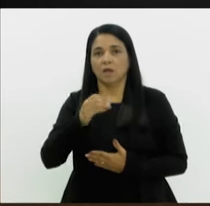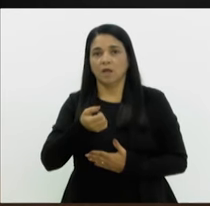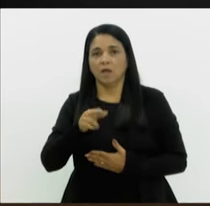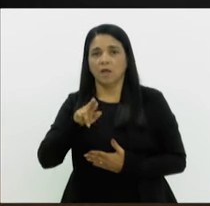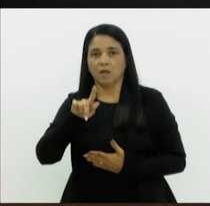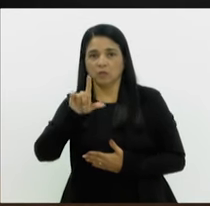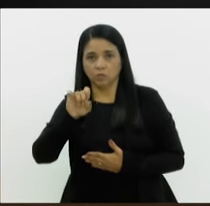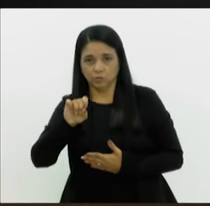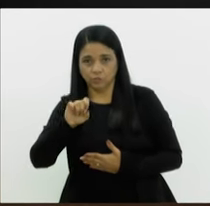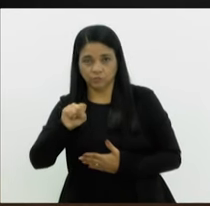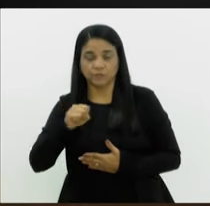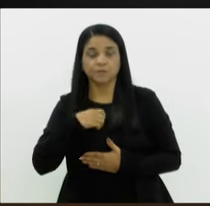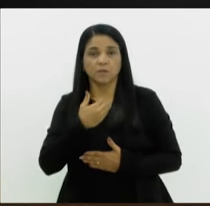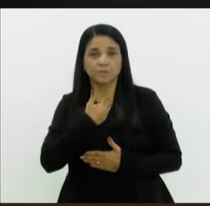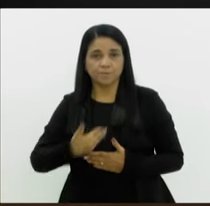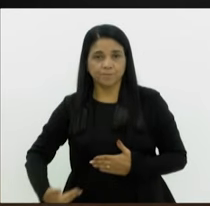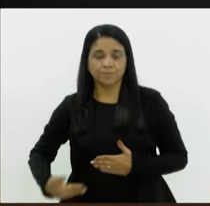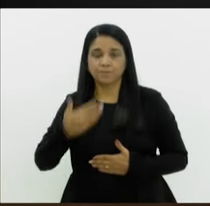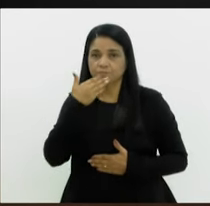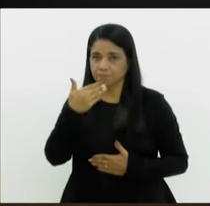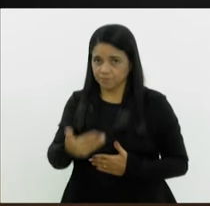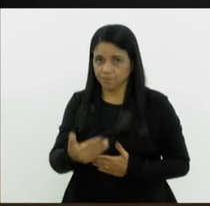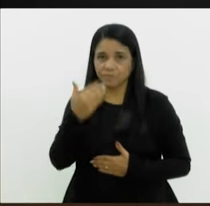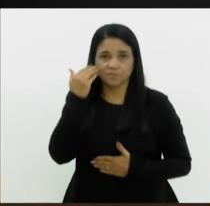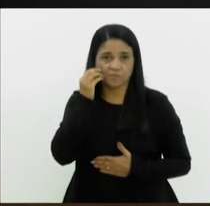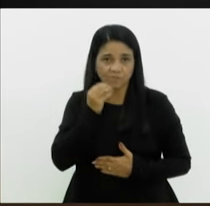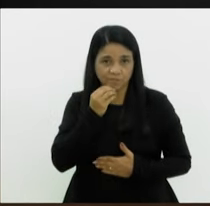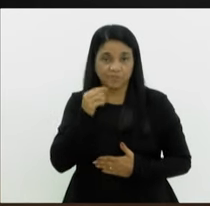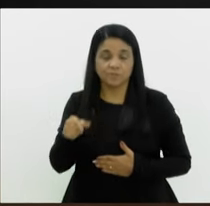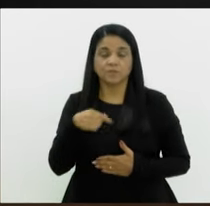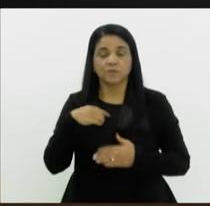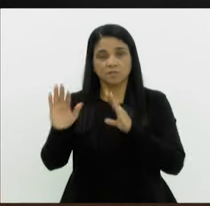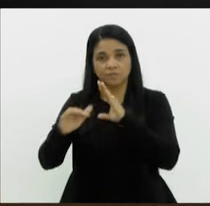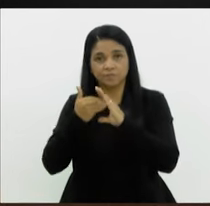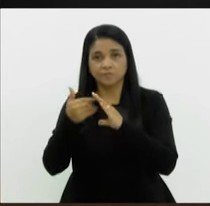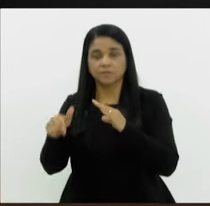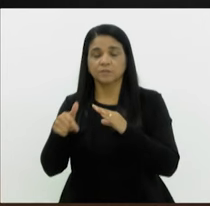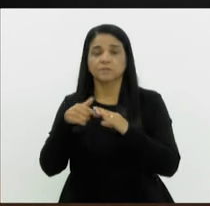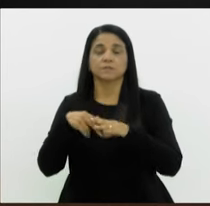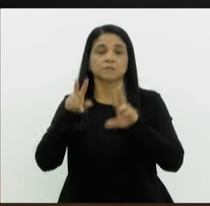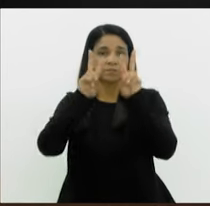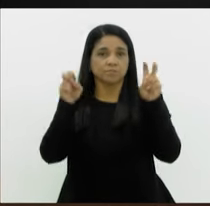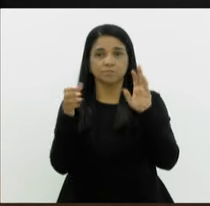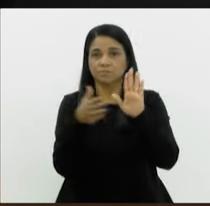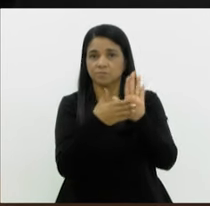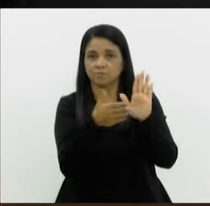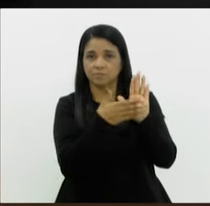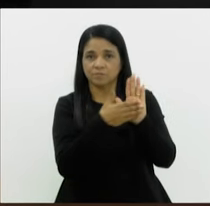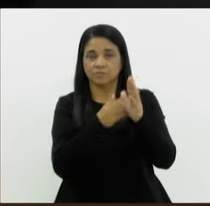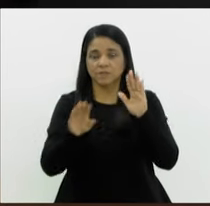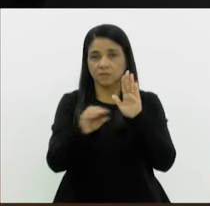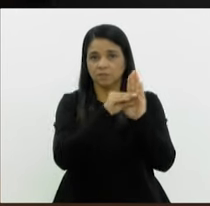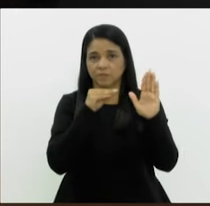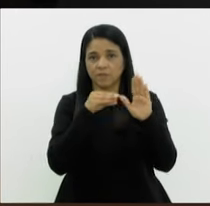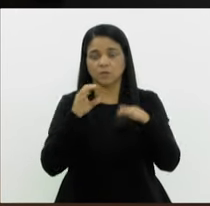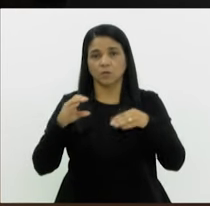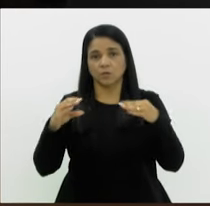excelentíssimo senhor governador do Estado do Rio de Janeiro o envio de mensagem dispondo sobre a proposta de emenda